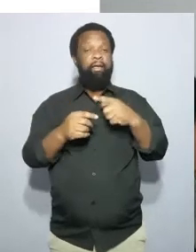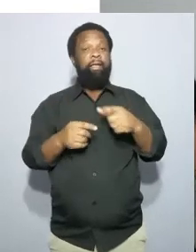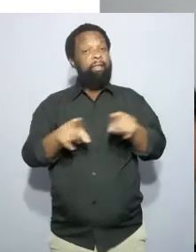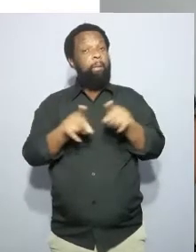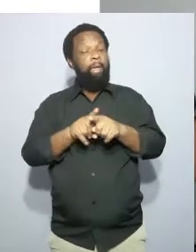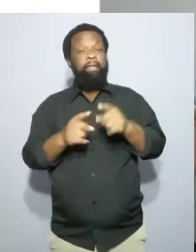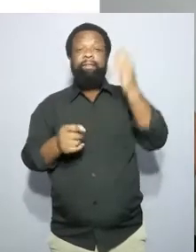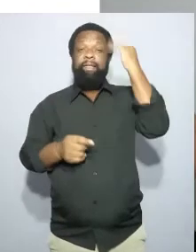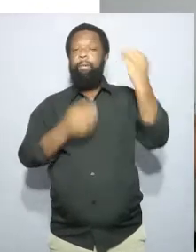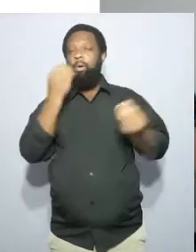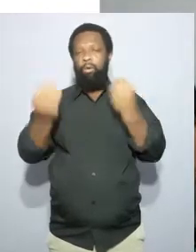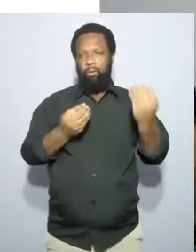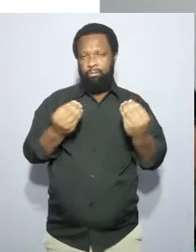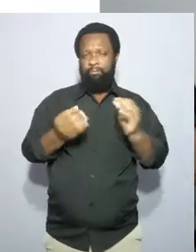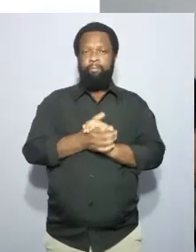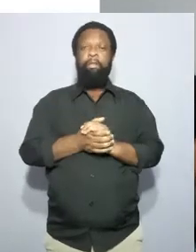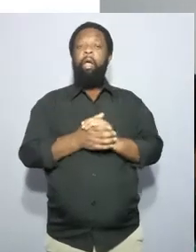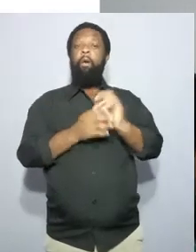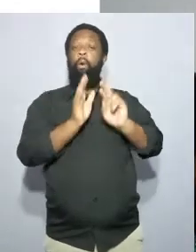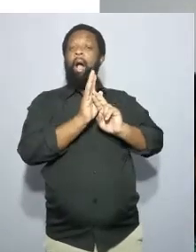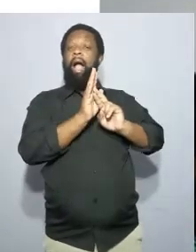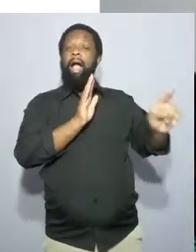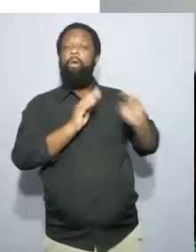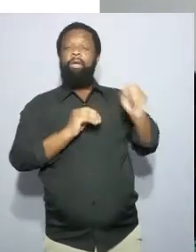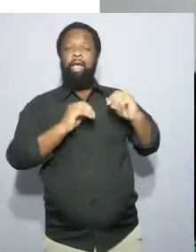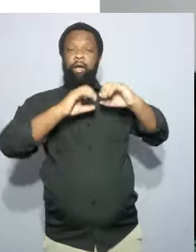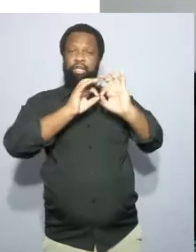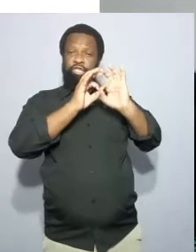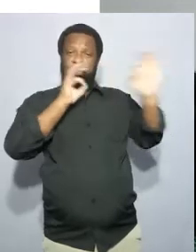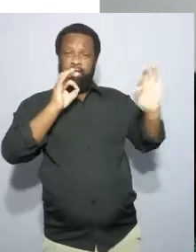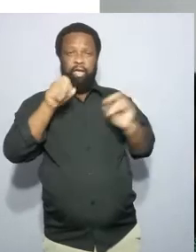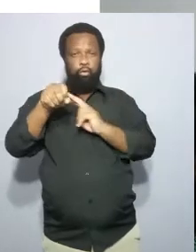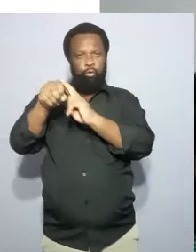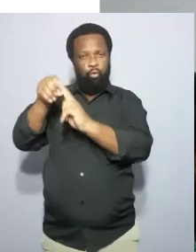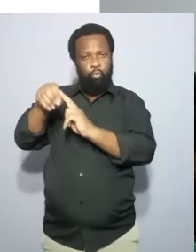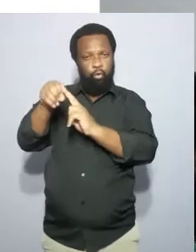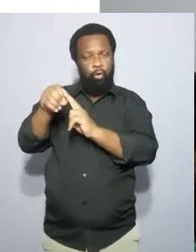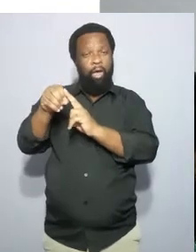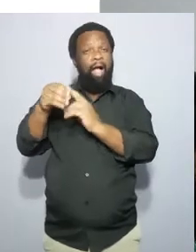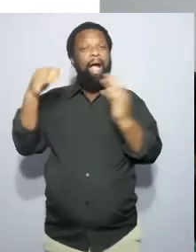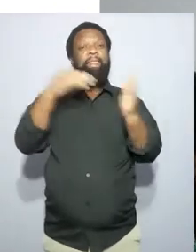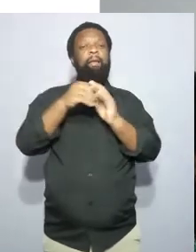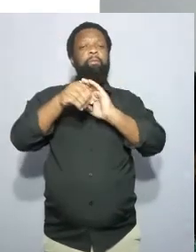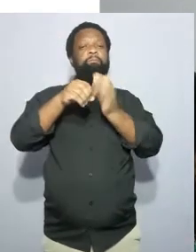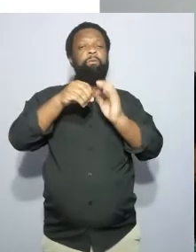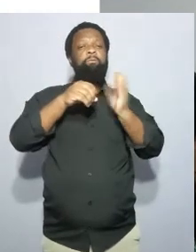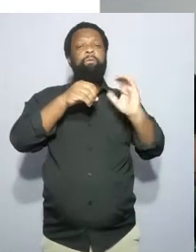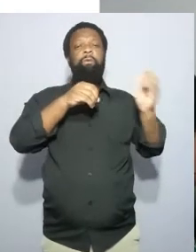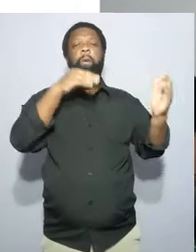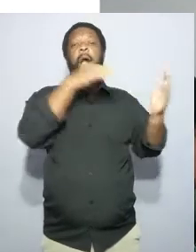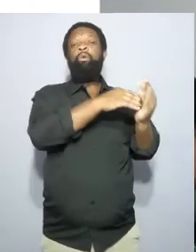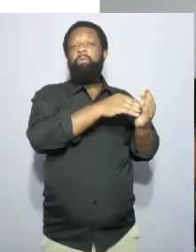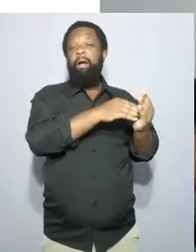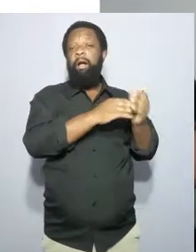defini-lo assim, pessoal. O raio atômico é a distância do núcleo até a última camada do